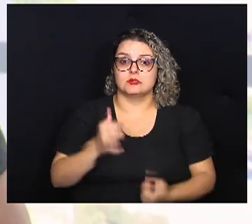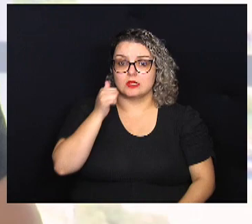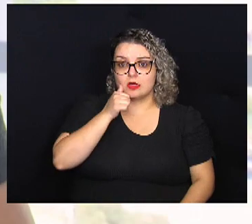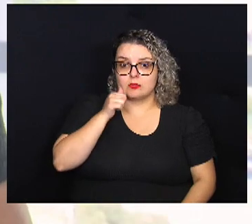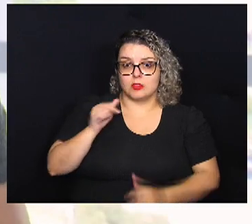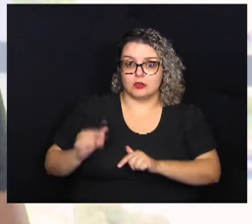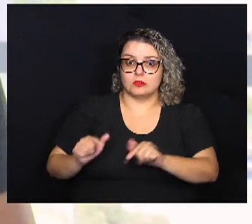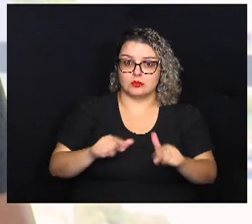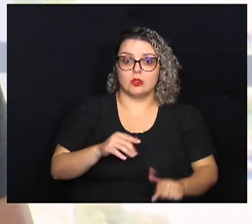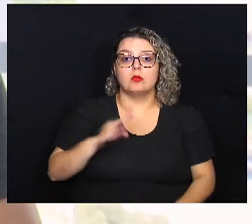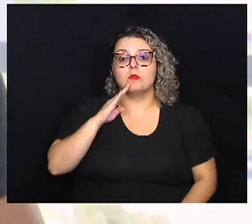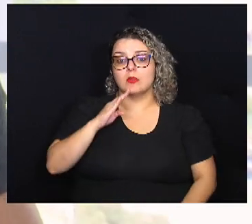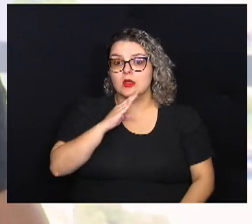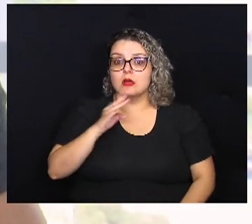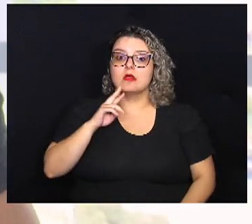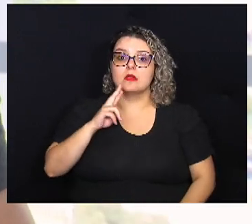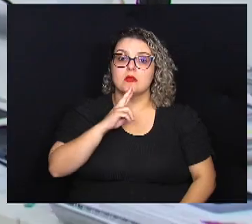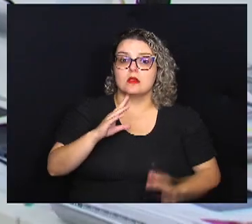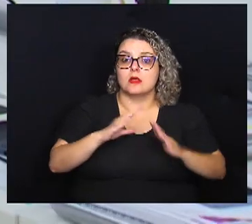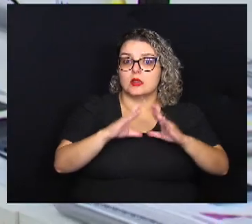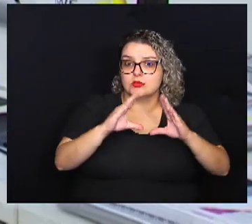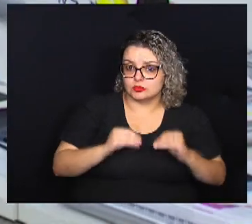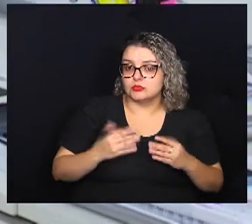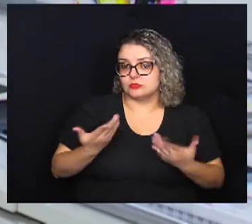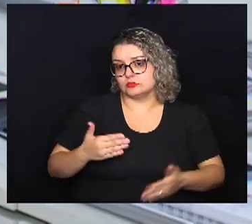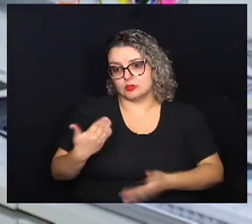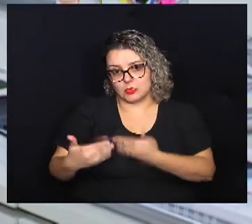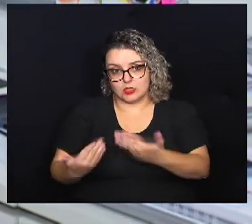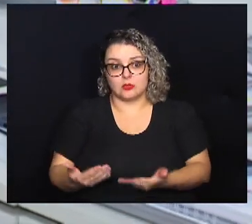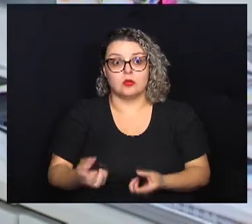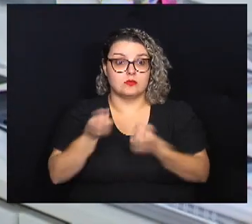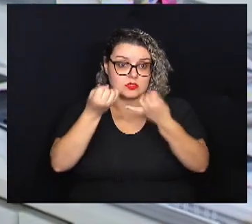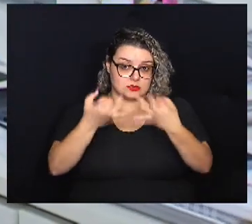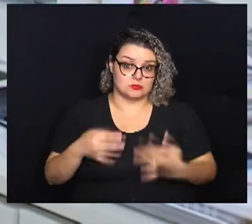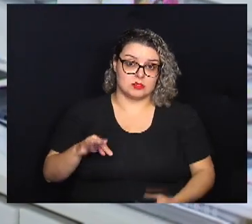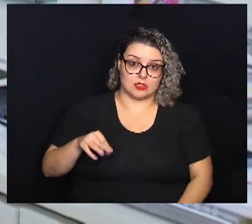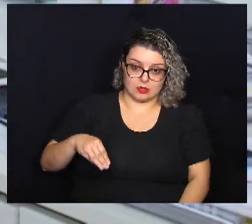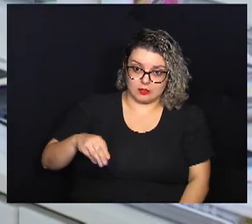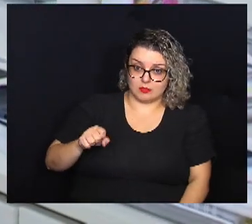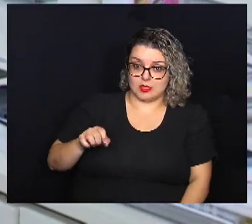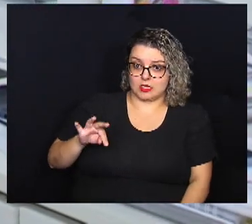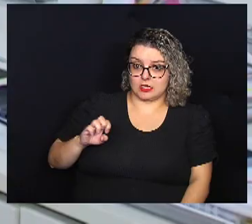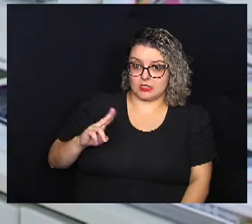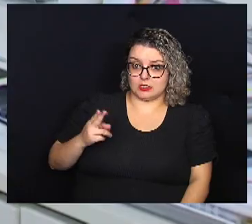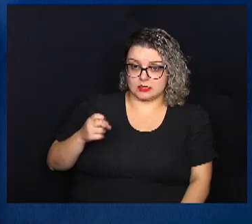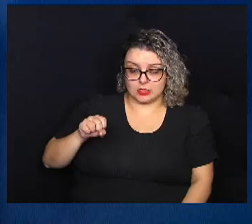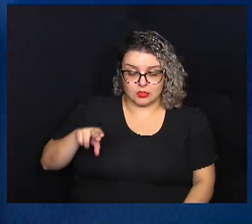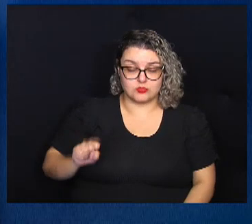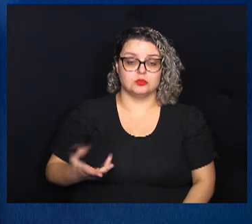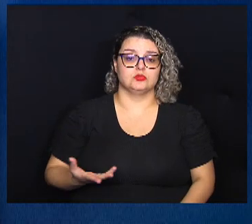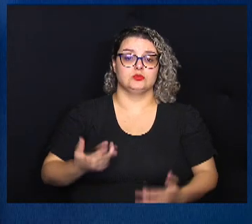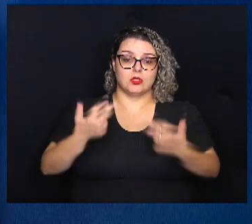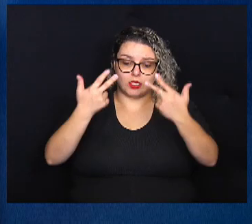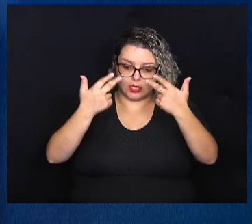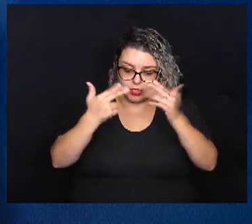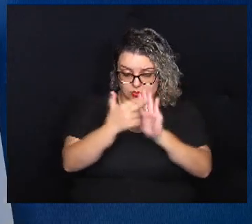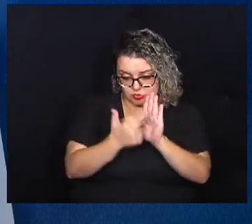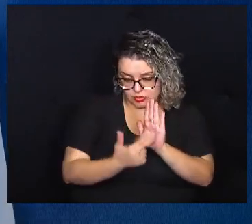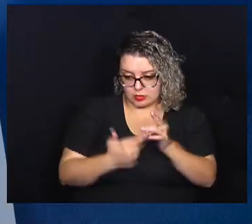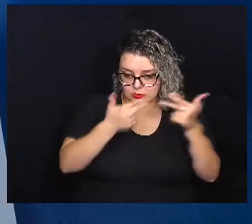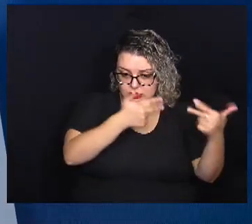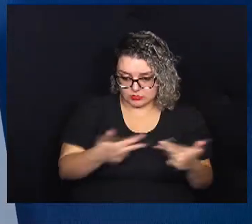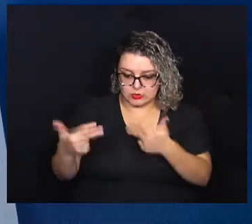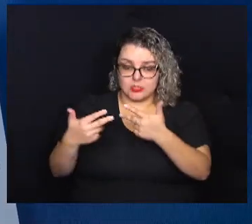estabelecimentos, nos bares, restaurantes, casas noturnas e assim por diante. Como explica Matheus, a Abrazel segue as normas estabelecidas pelo projeto de